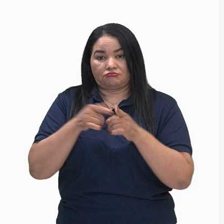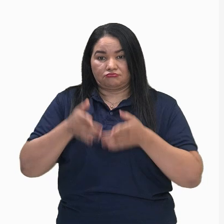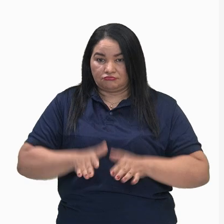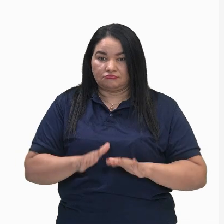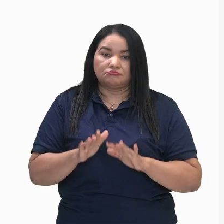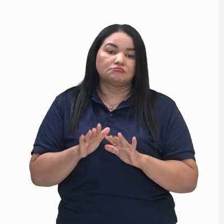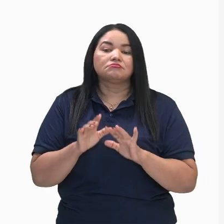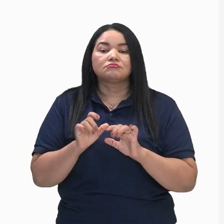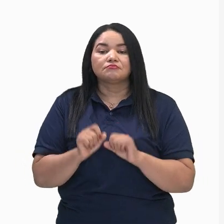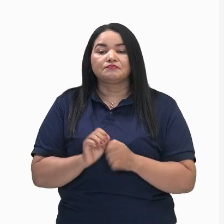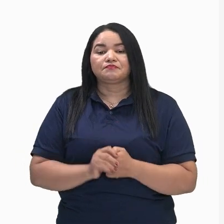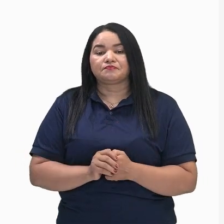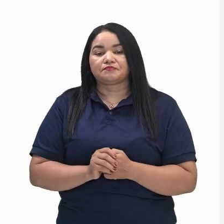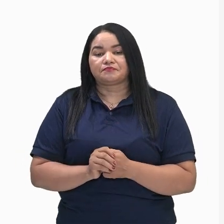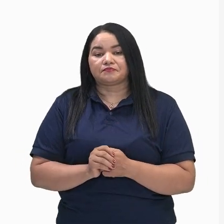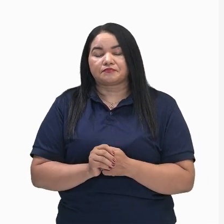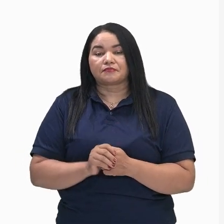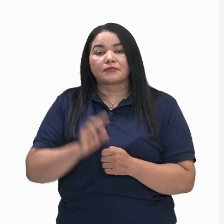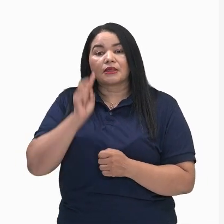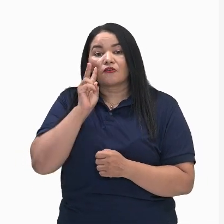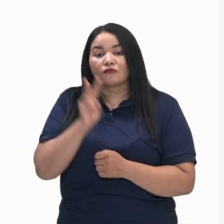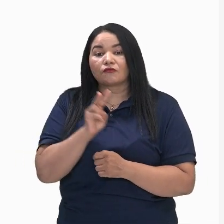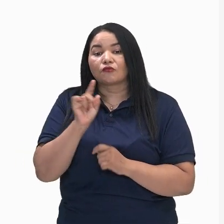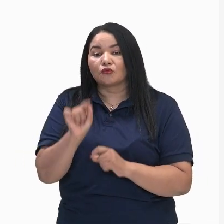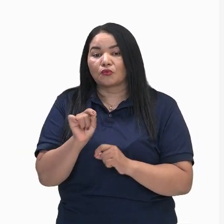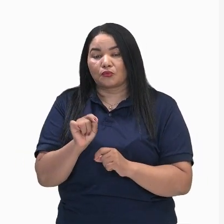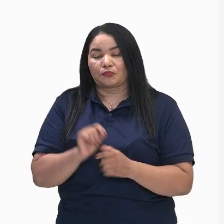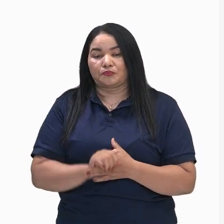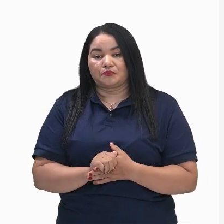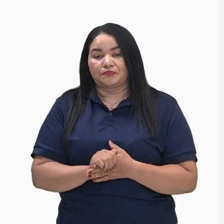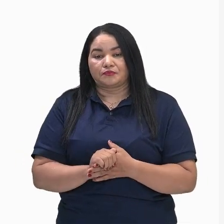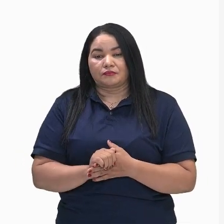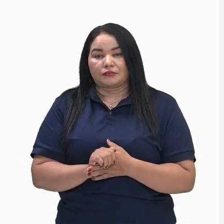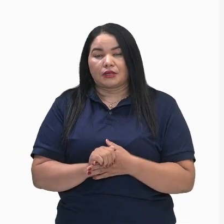Né? A gente já observa que já está